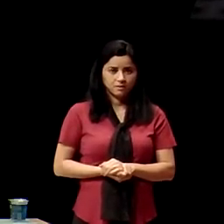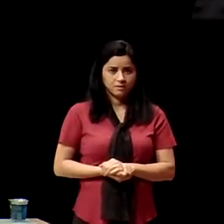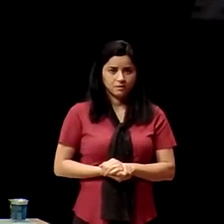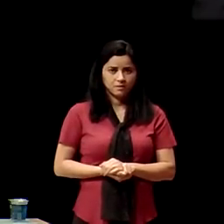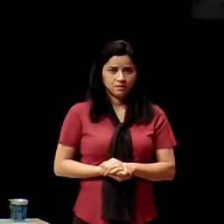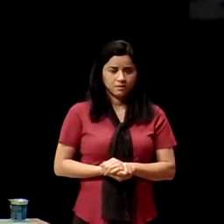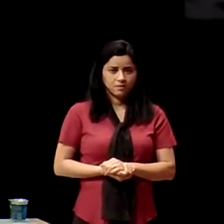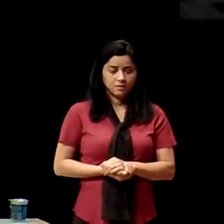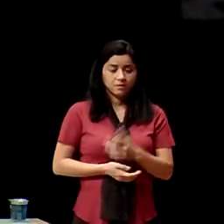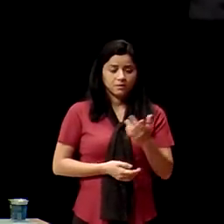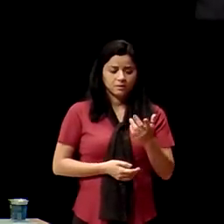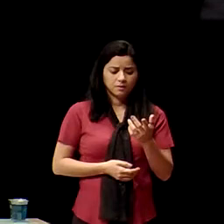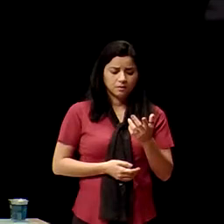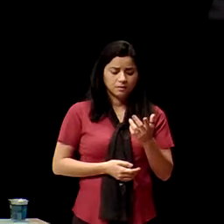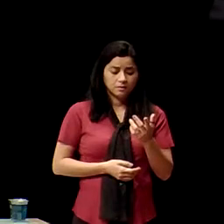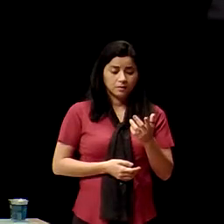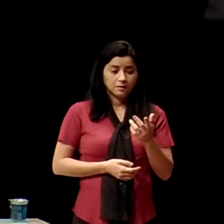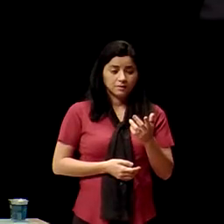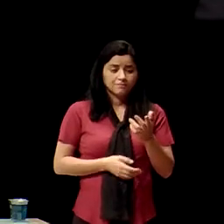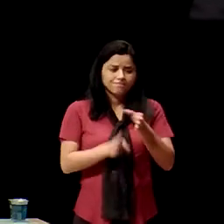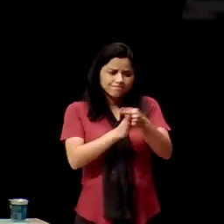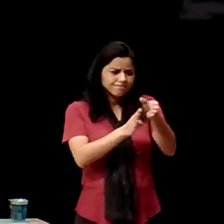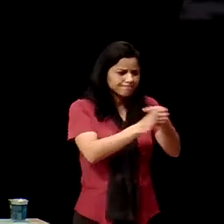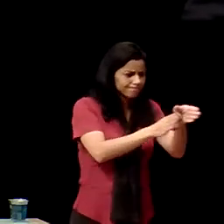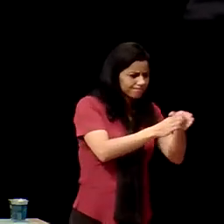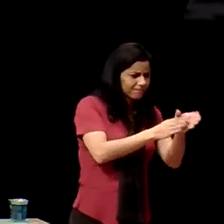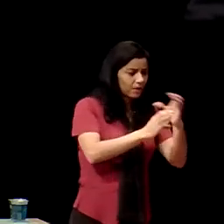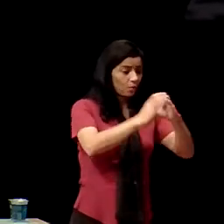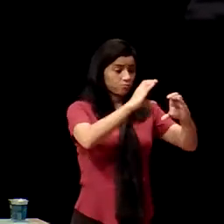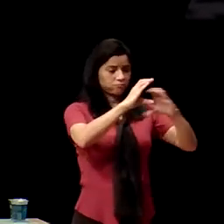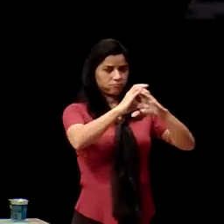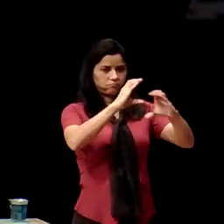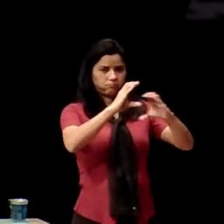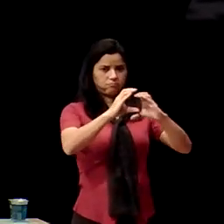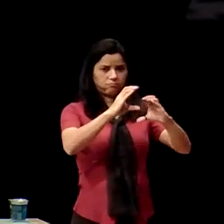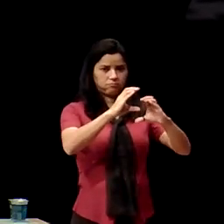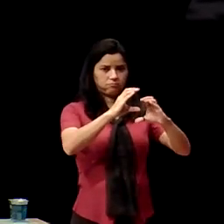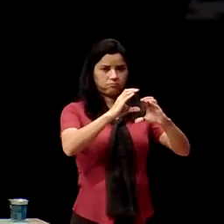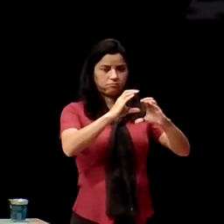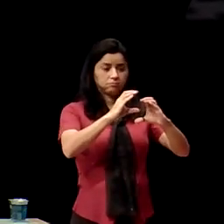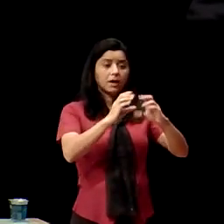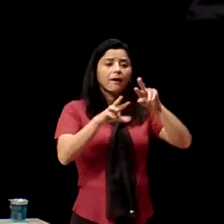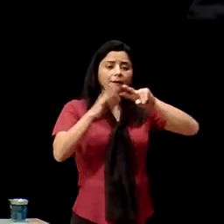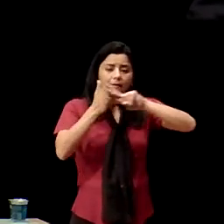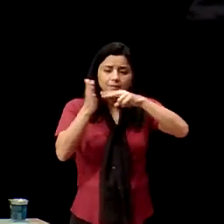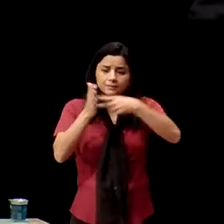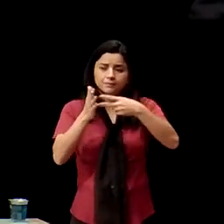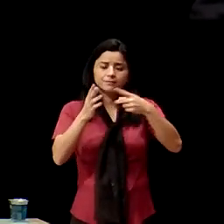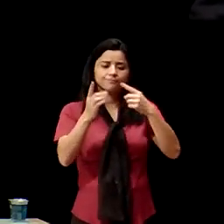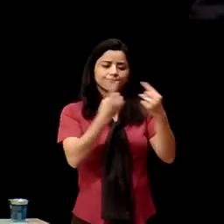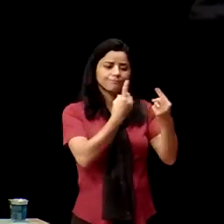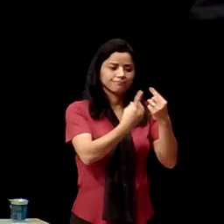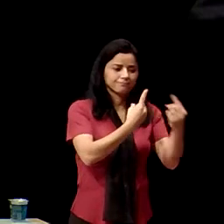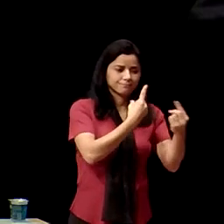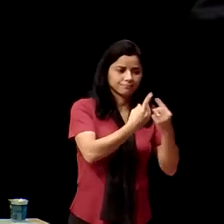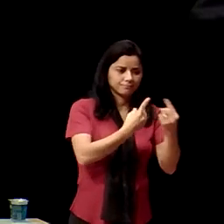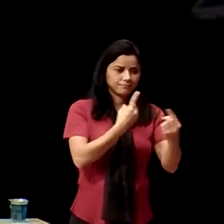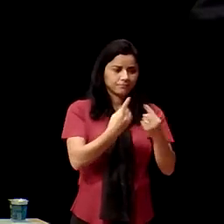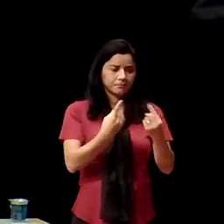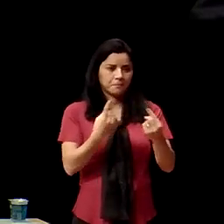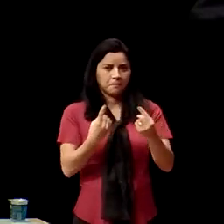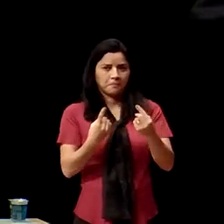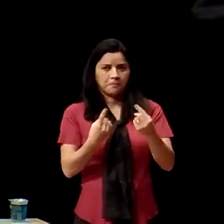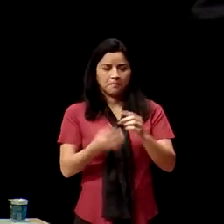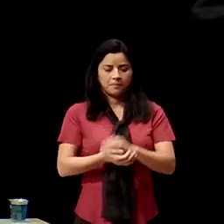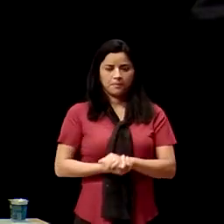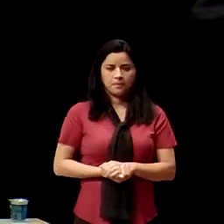and dialogue. E esta orientação, comunicação e diálogo. Is an essential